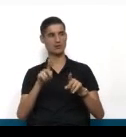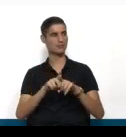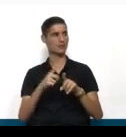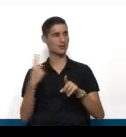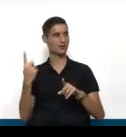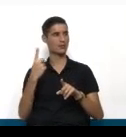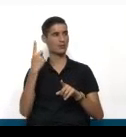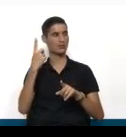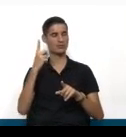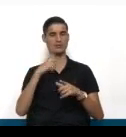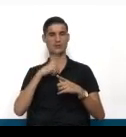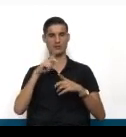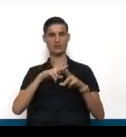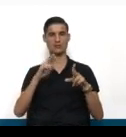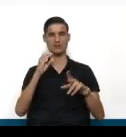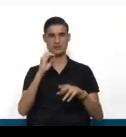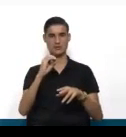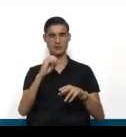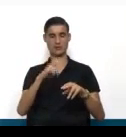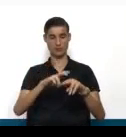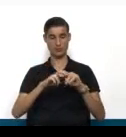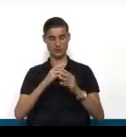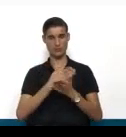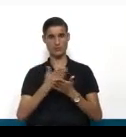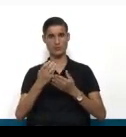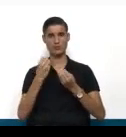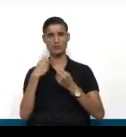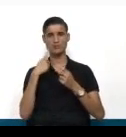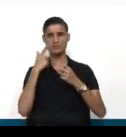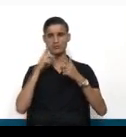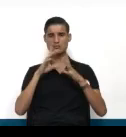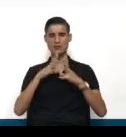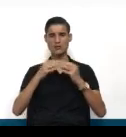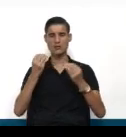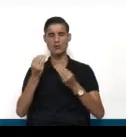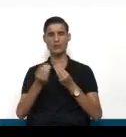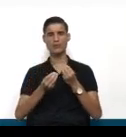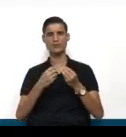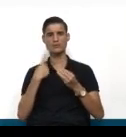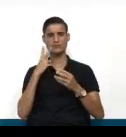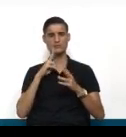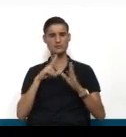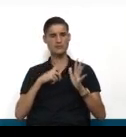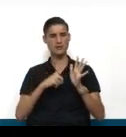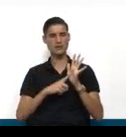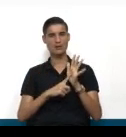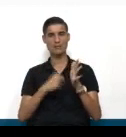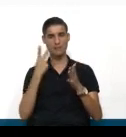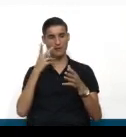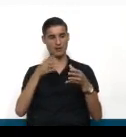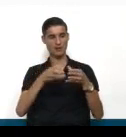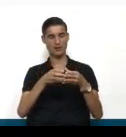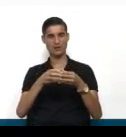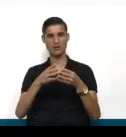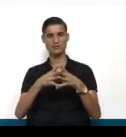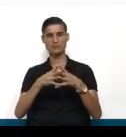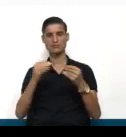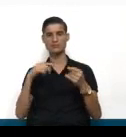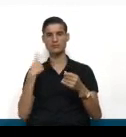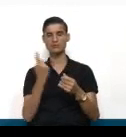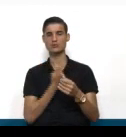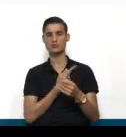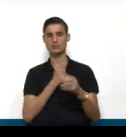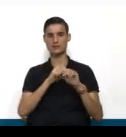vai ser então 0. Então, a partir disso, como que a gente pode resolver? Como que a gente pode apresentar para a equipe a solução